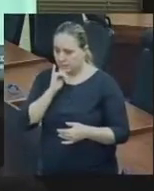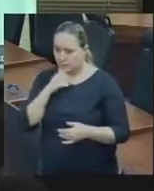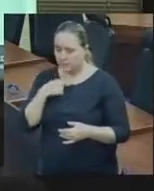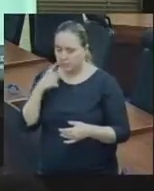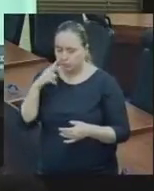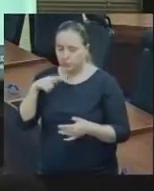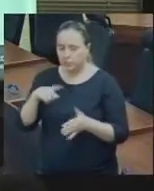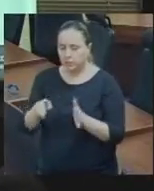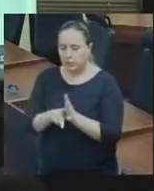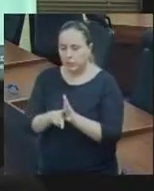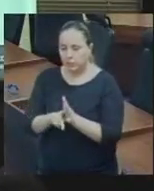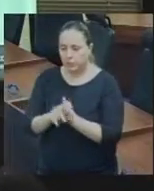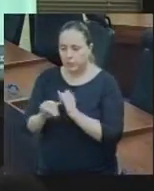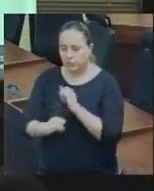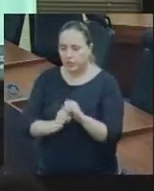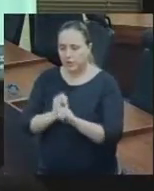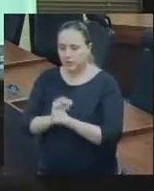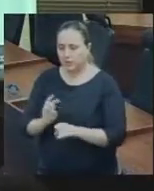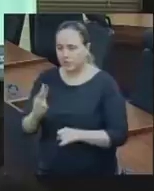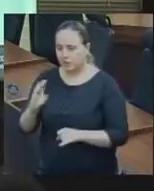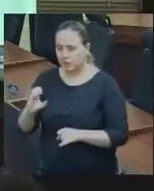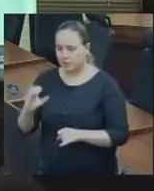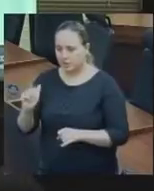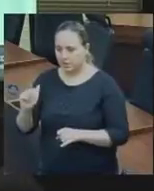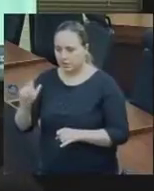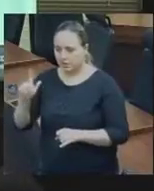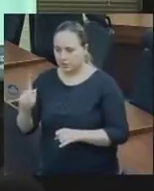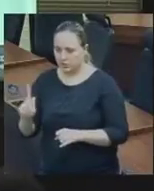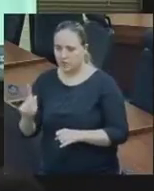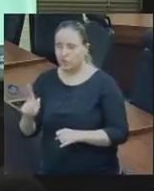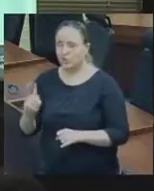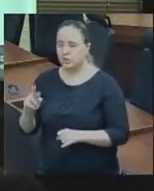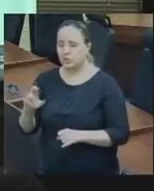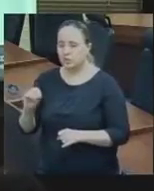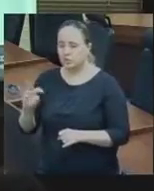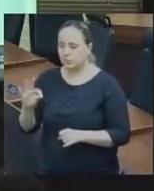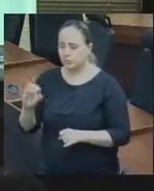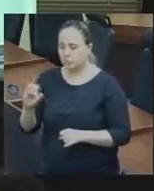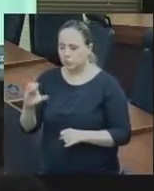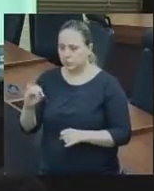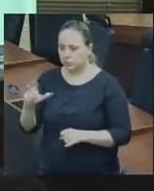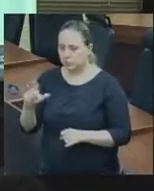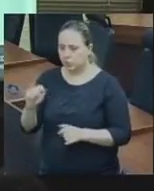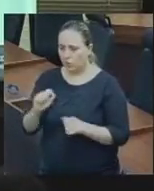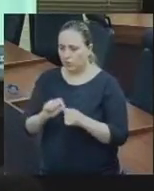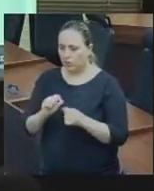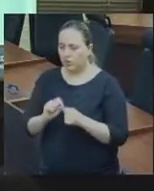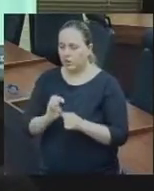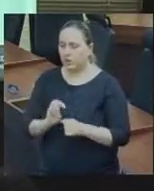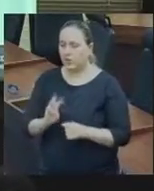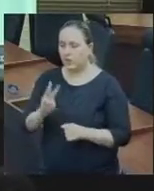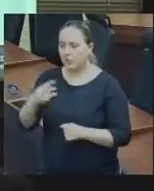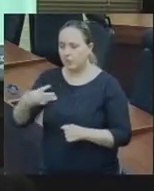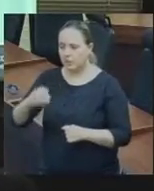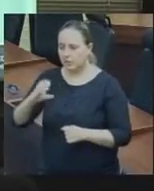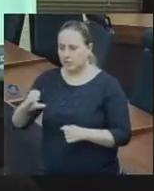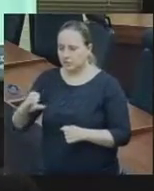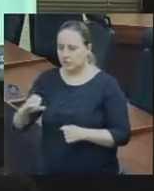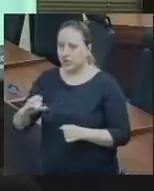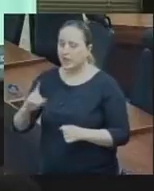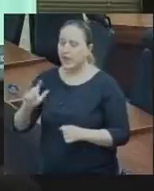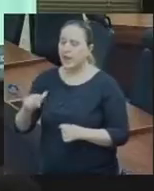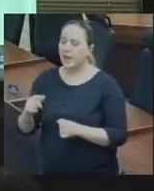agir é que é esse protocolo feito pela w3c que é um consórcio internacional